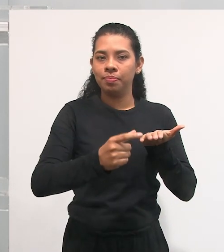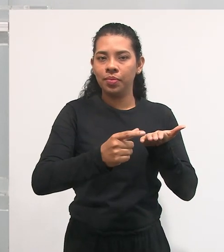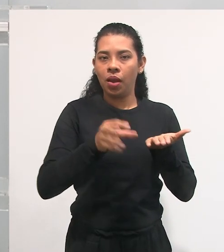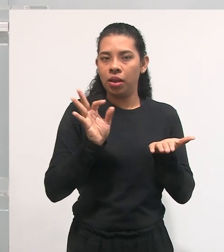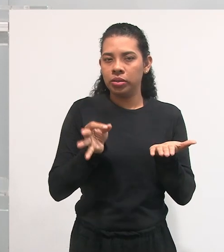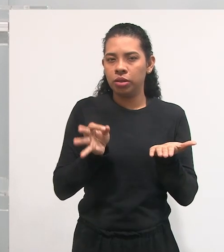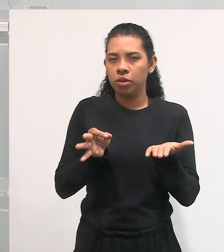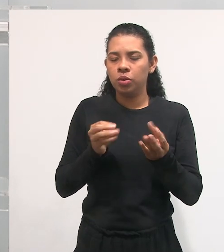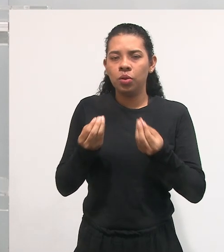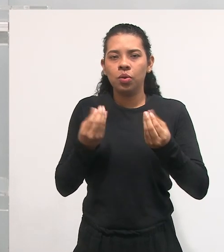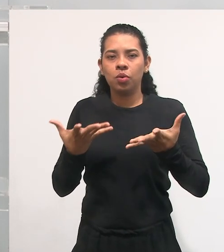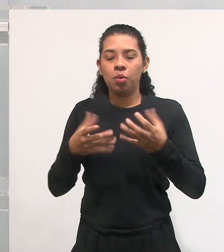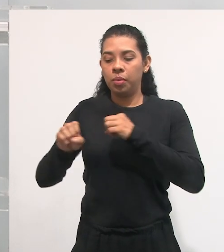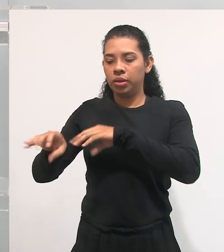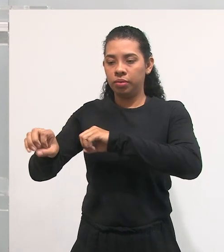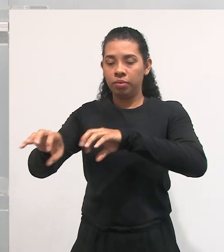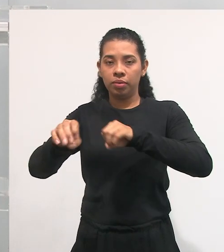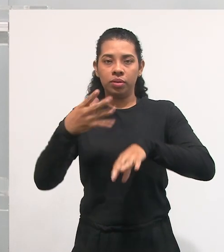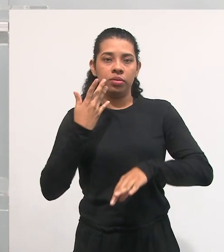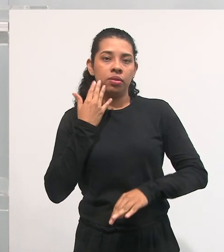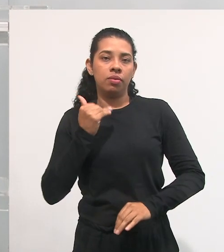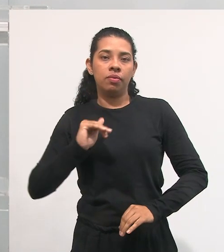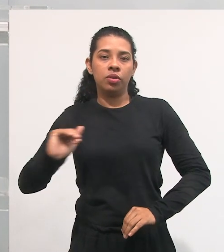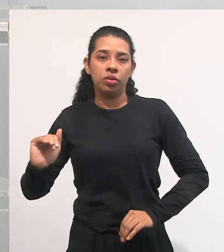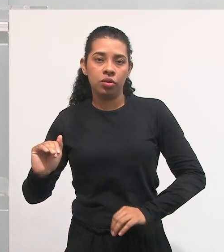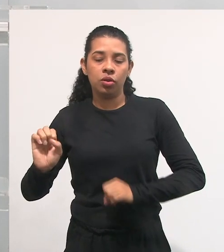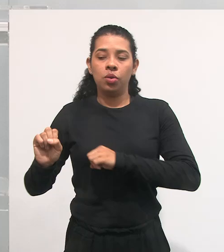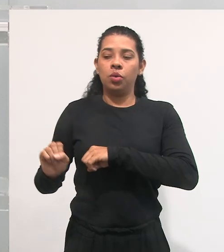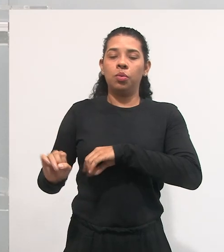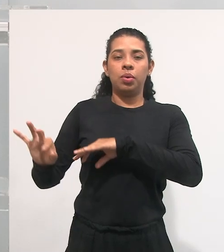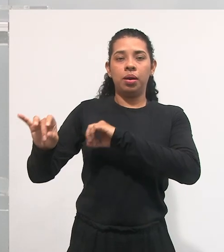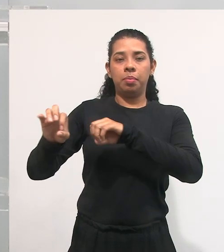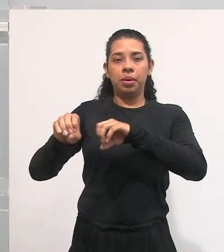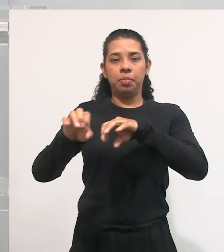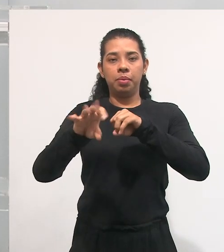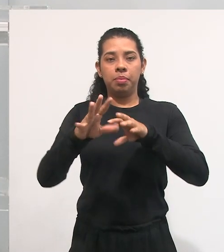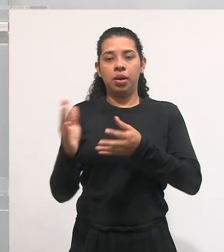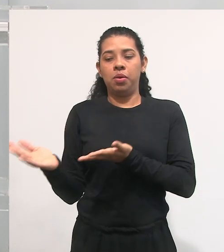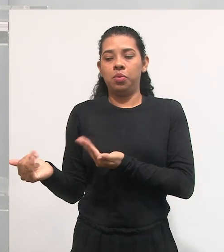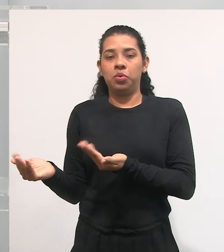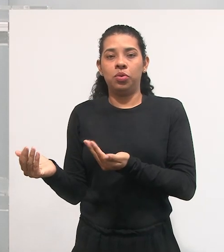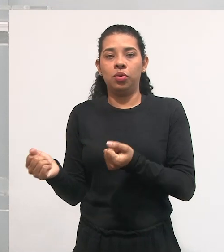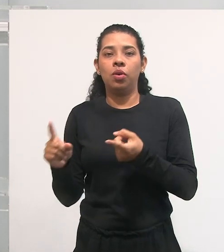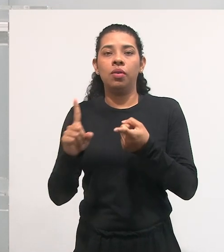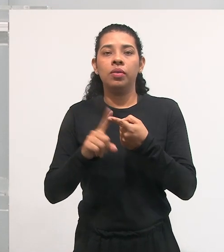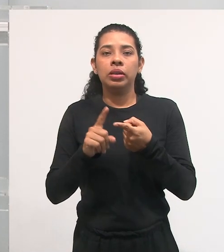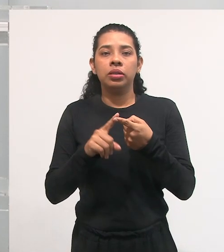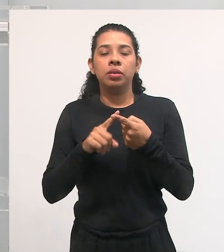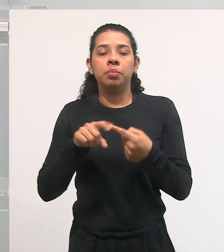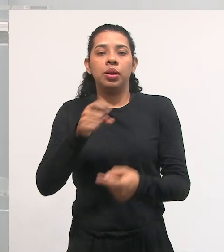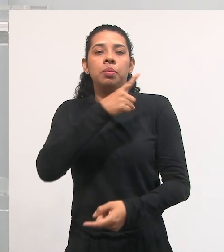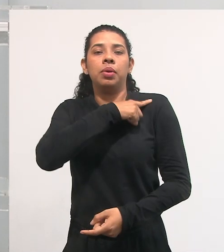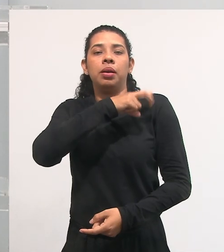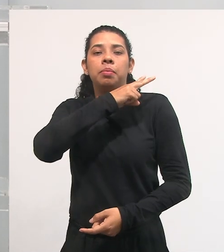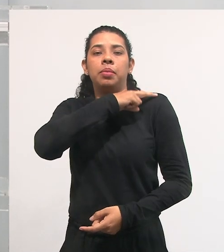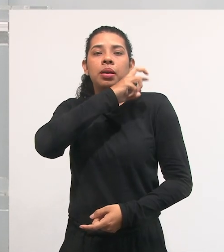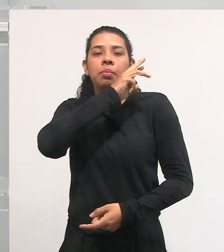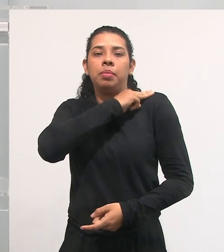a educação infantil, o ensino fundamental, o ensino médio. Né? Então, a BNCC ela é